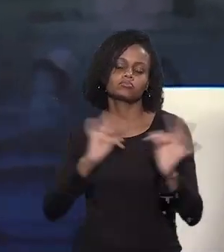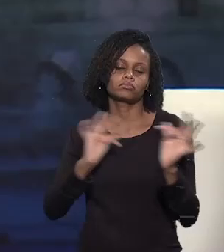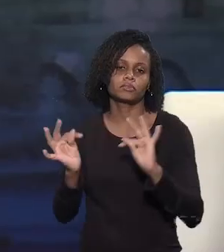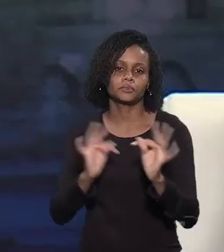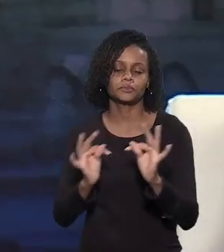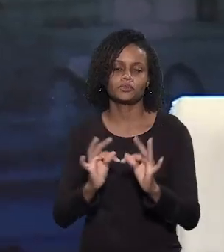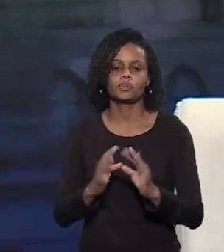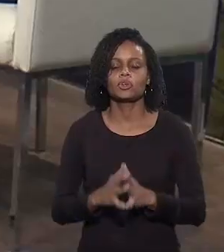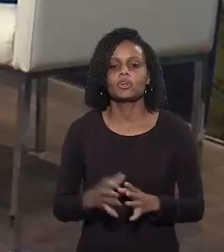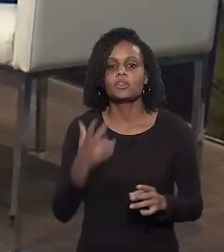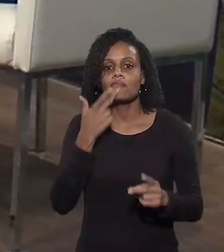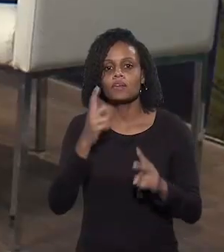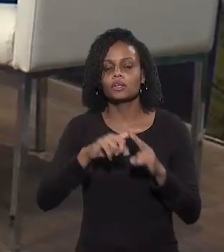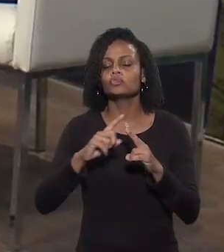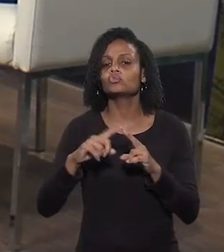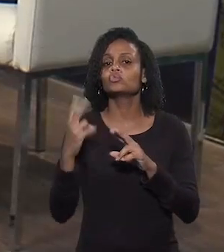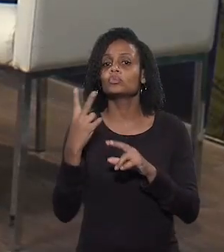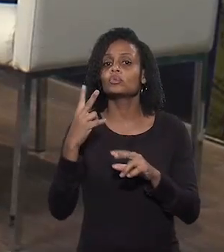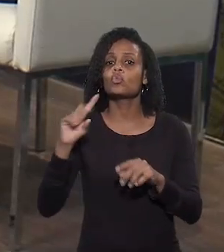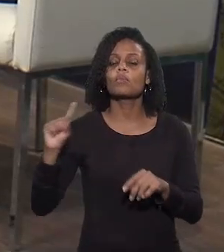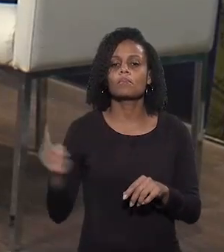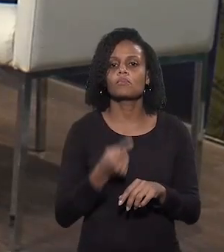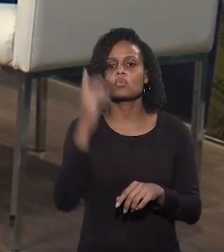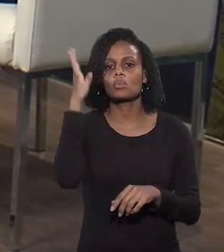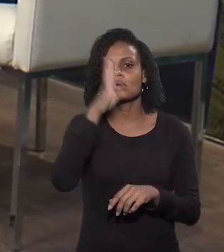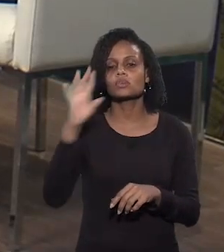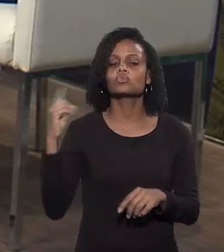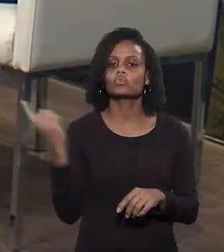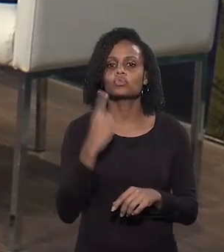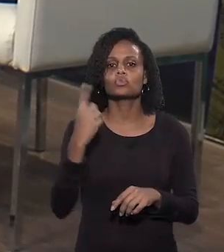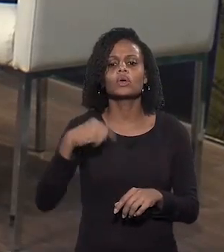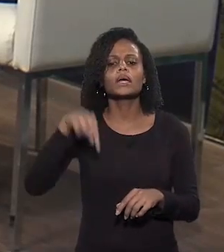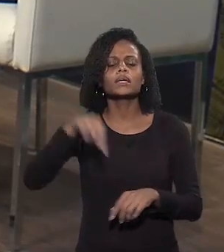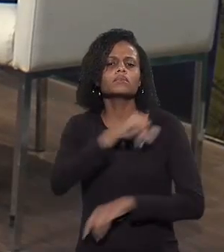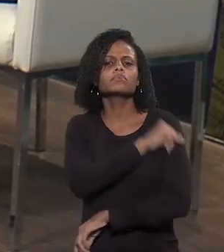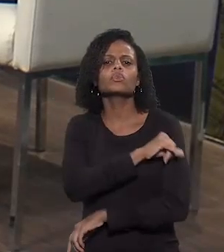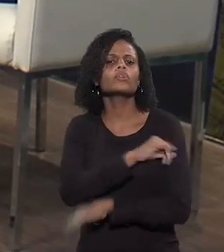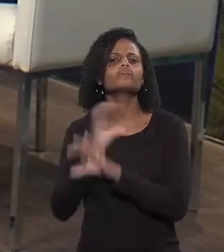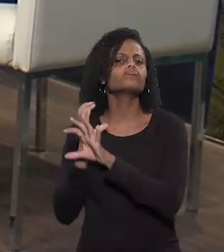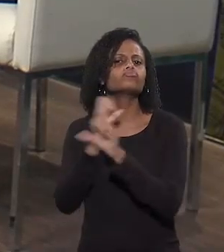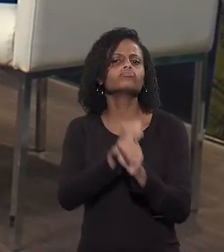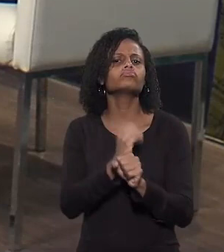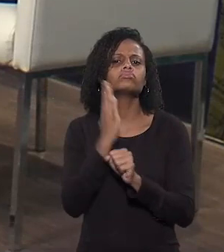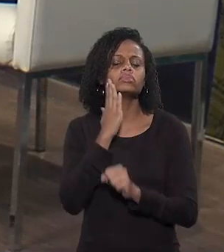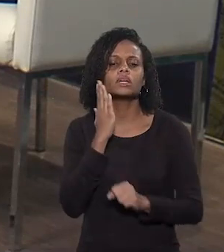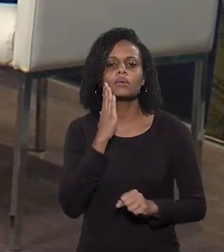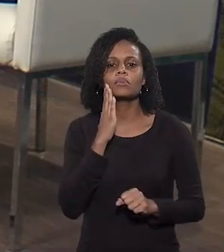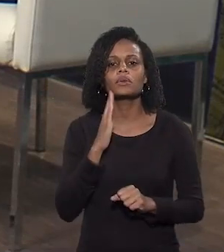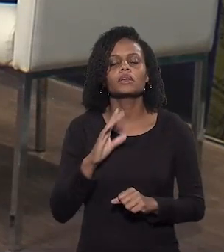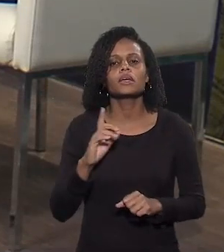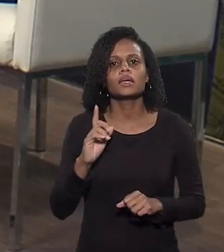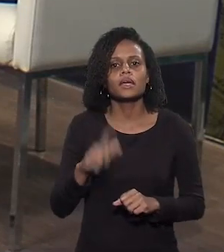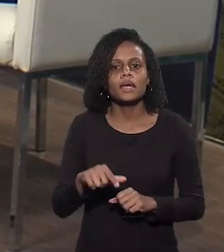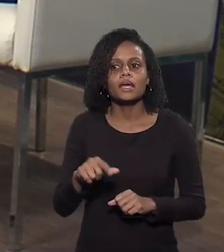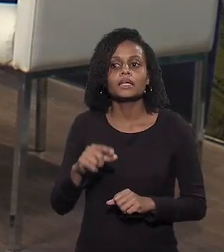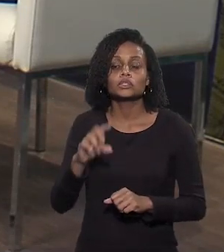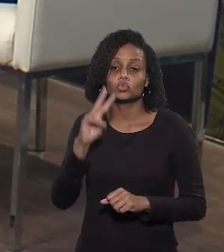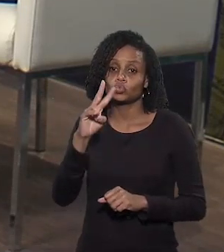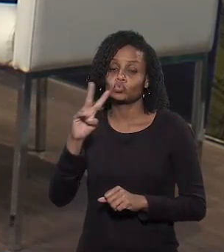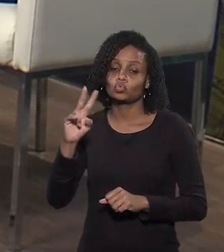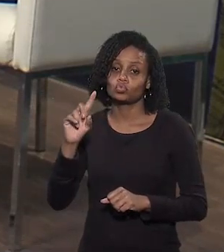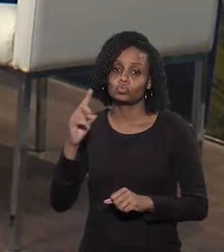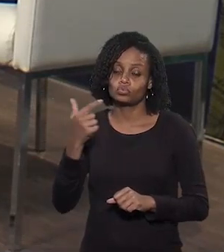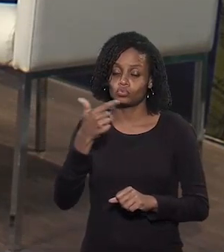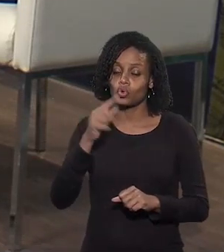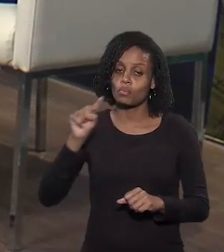comunidades terapêuticas. A gente está falando de 2.000 no Brasil, né? A gente tem números do Rio, o senhor sabe mais ou menos? Olha, 2.000 no Brasil que a